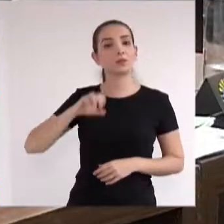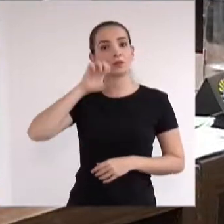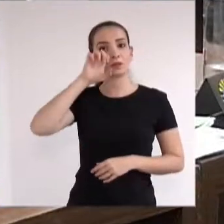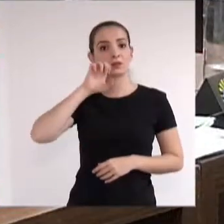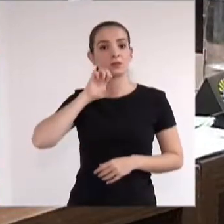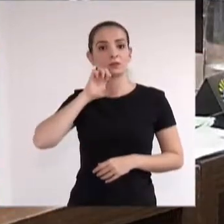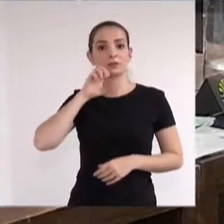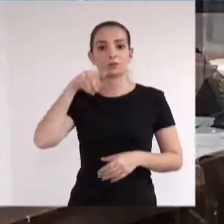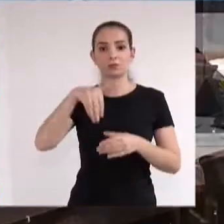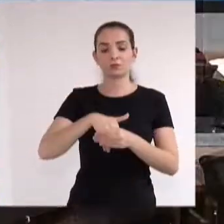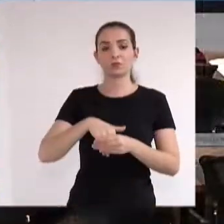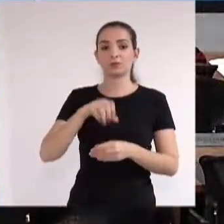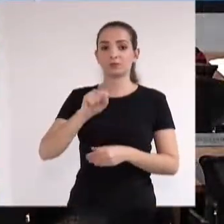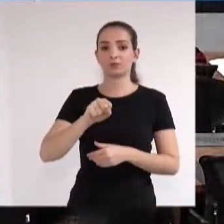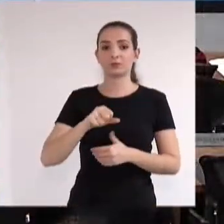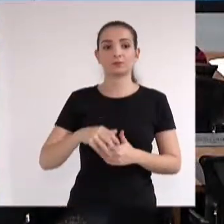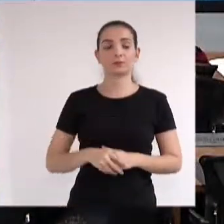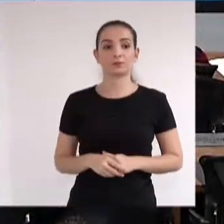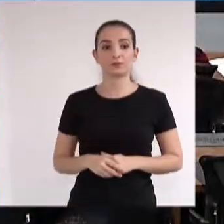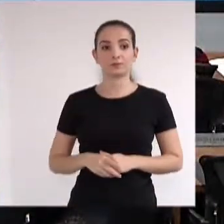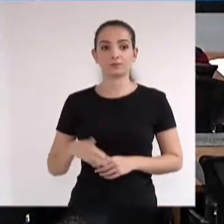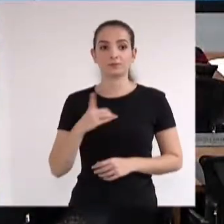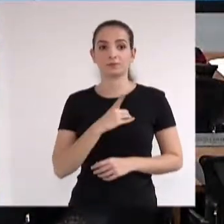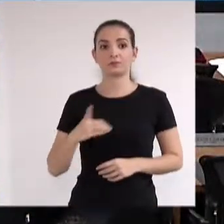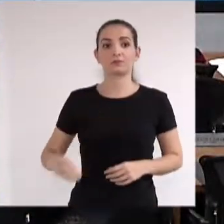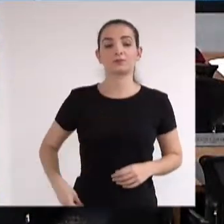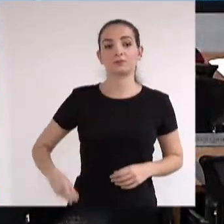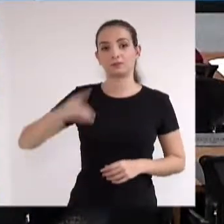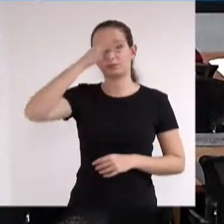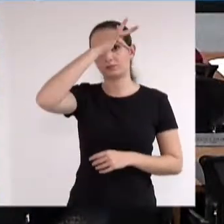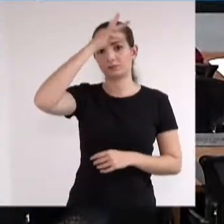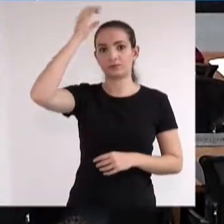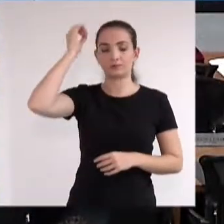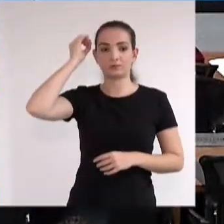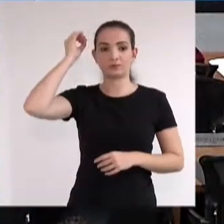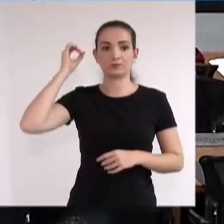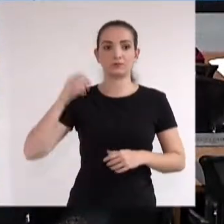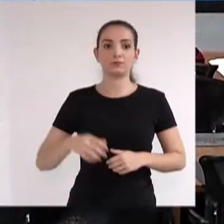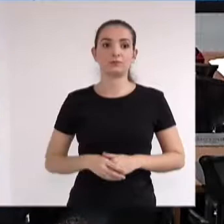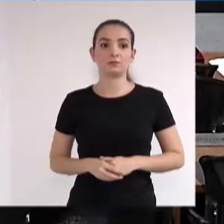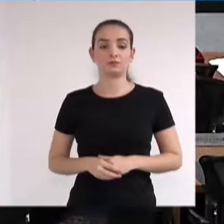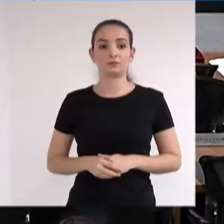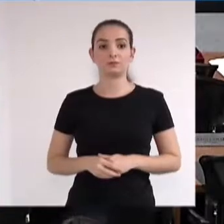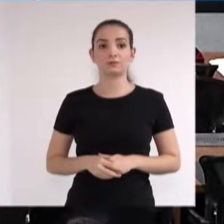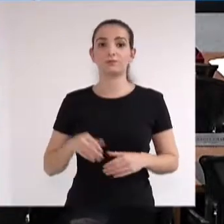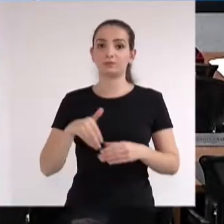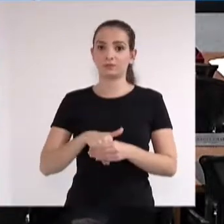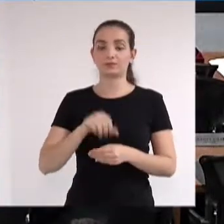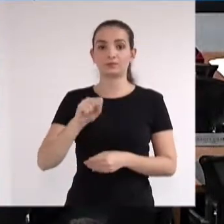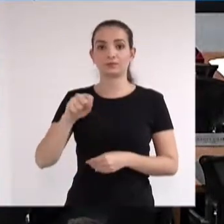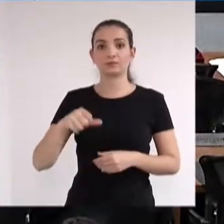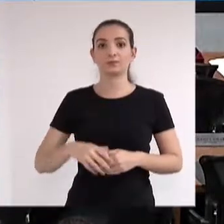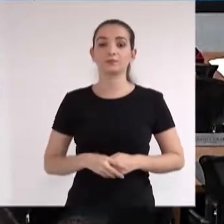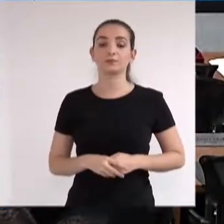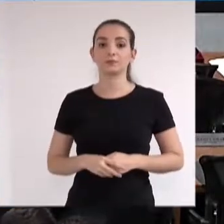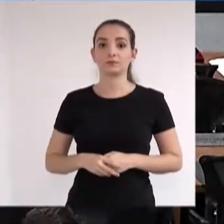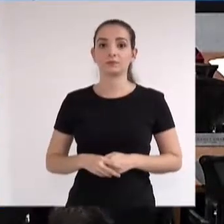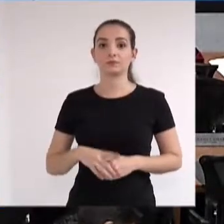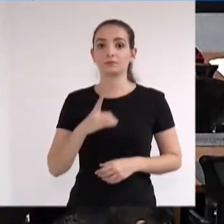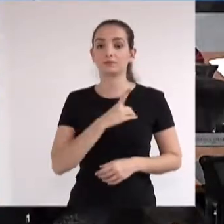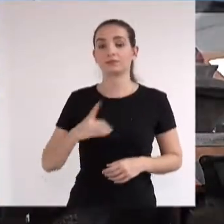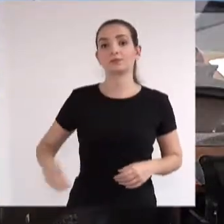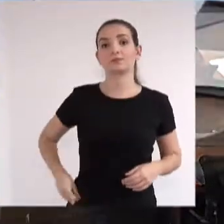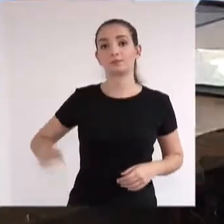Deputado Enel Felini vota sim. Deputado Felipe Orro. Deputado Felipe Orro, vota sim.